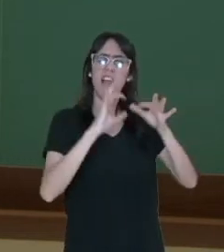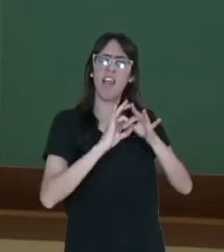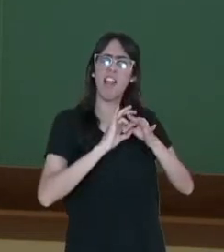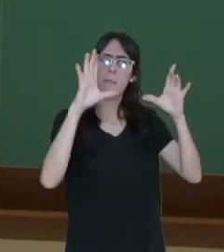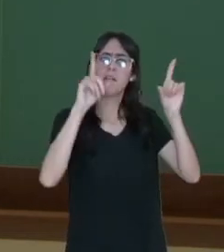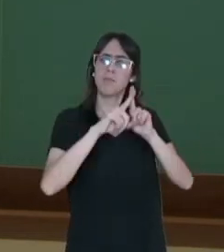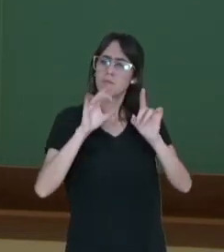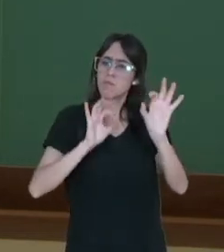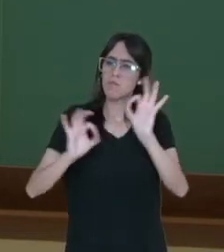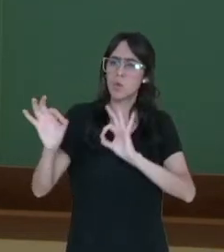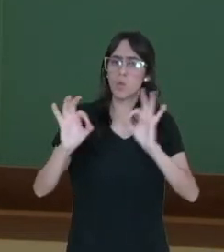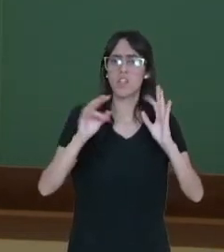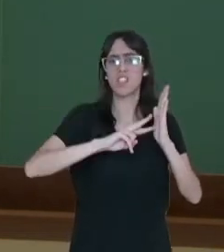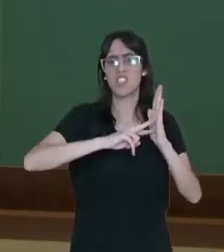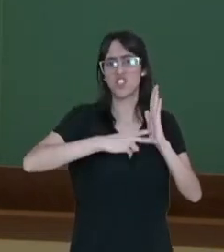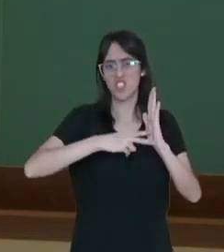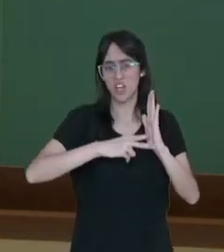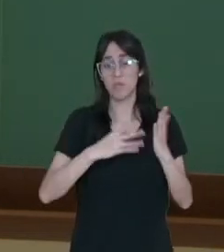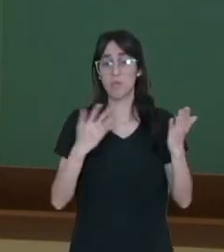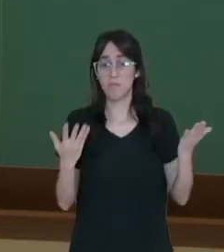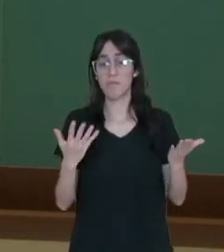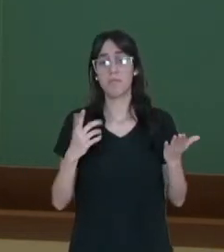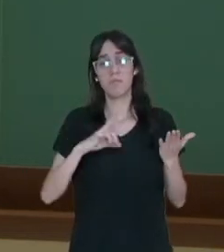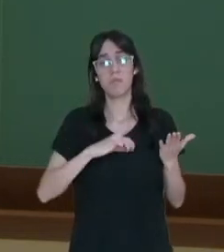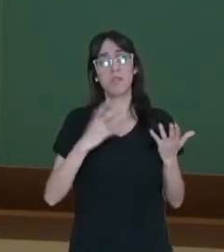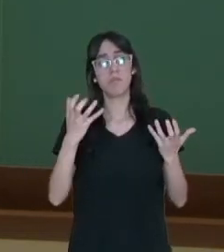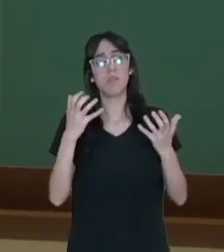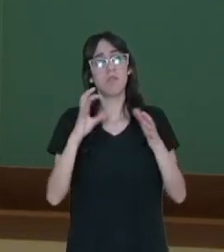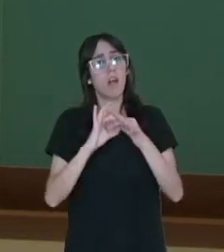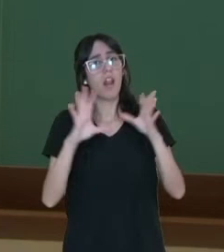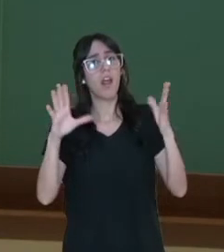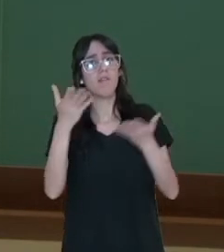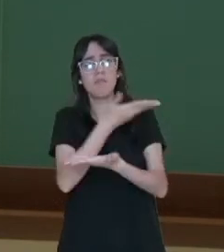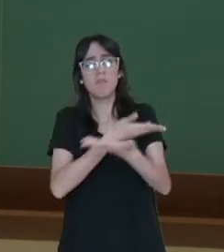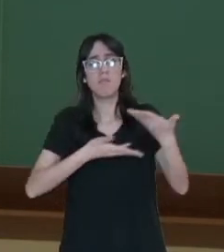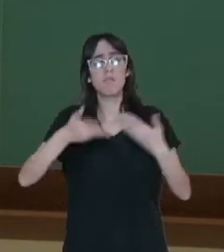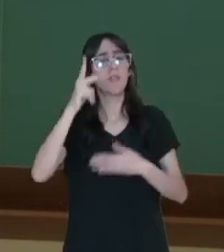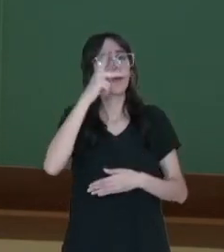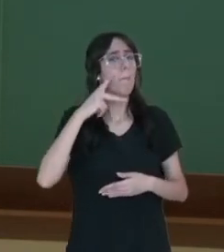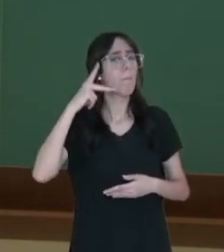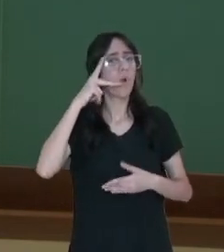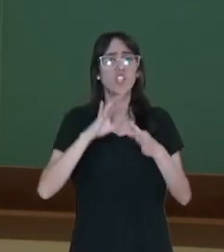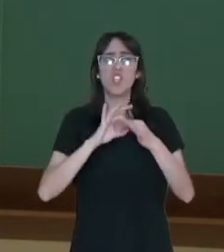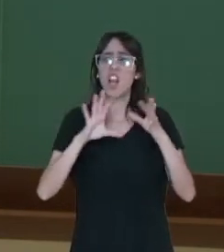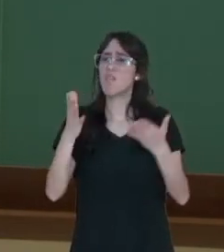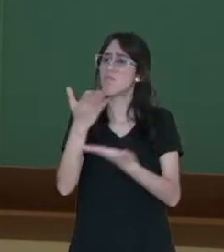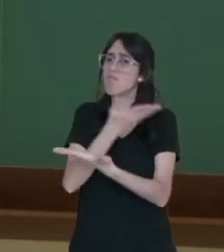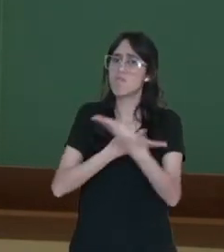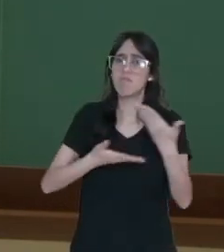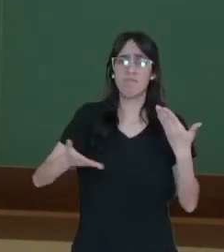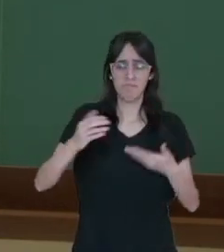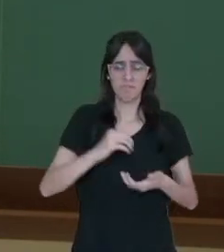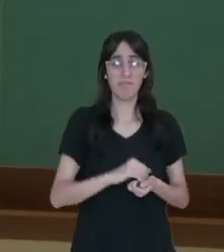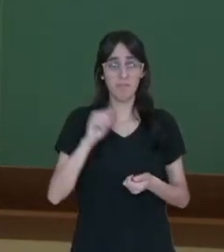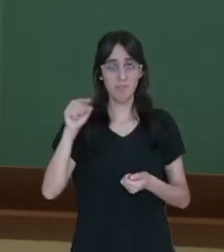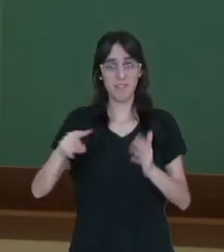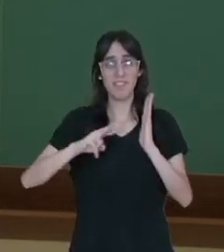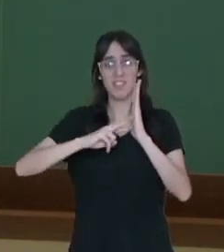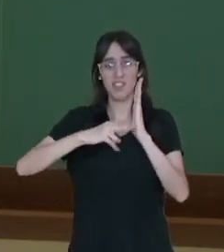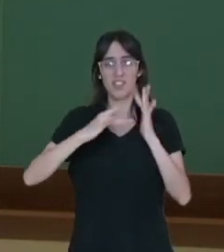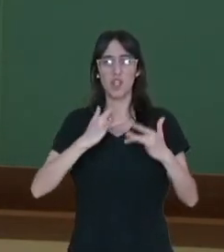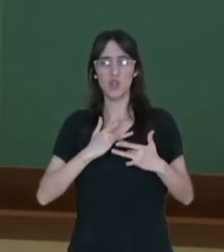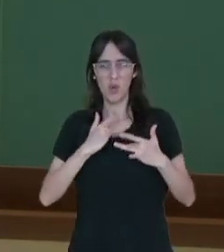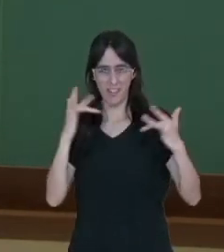sindical. Portanto, maior participação política, liberdade de exercer seus direitos. Esse sindicato, o